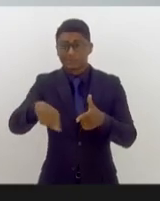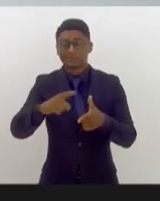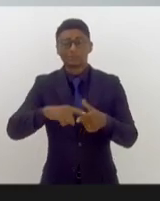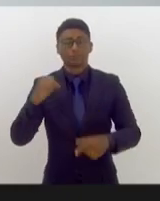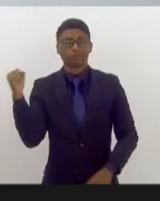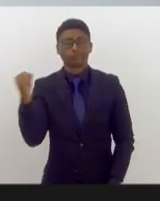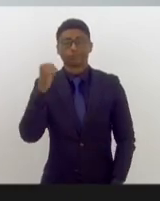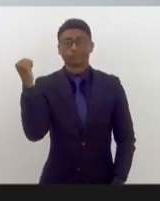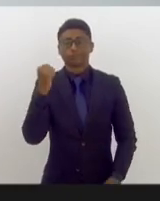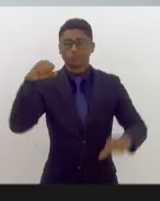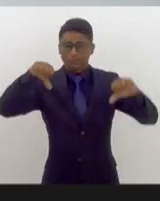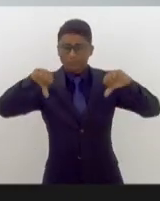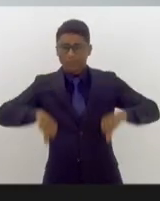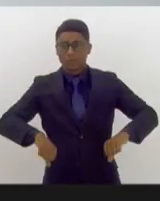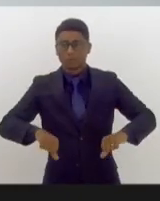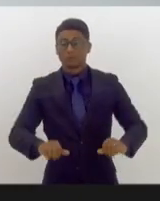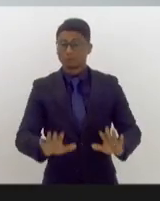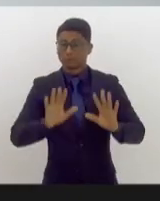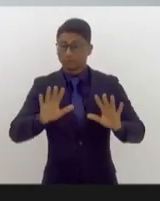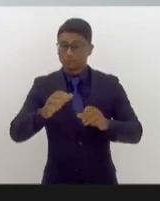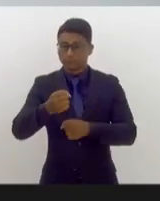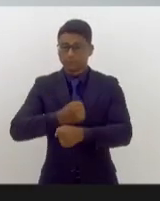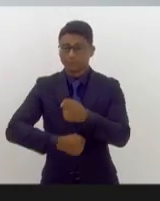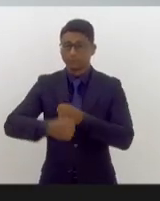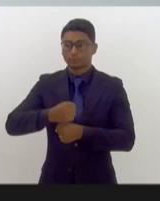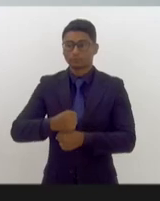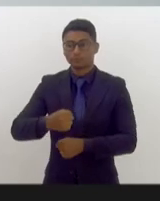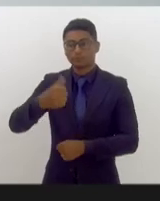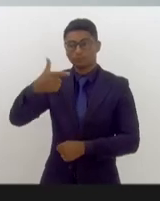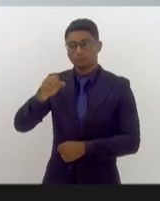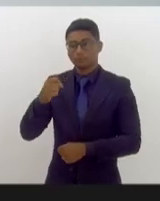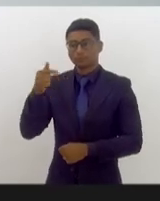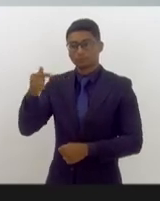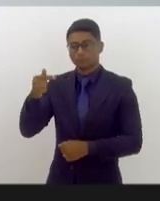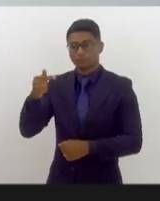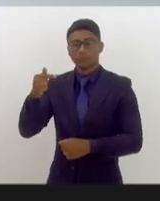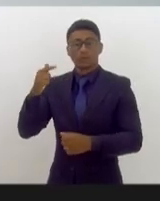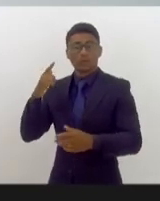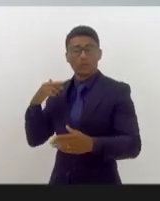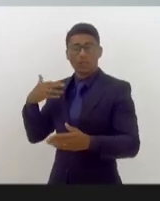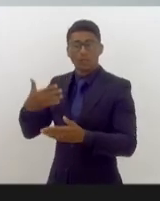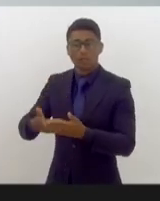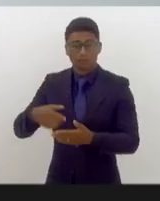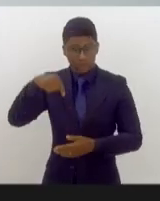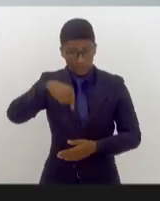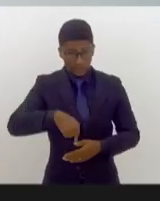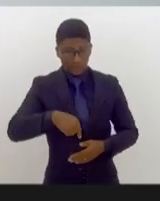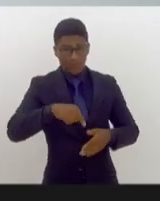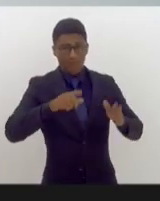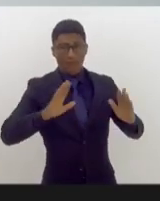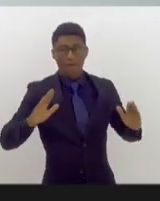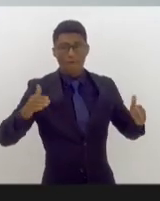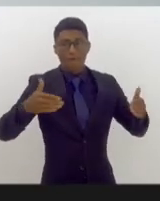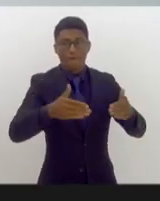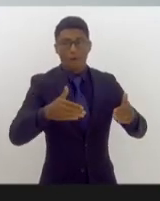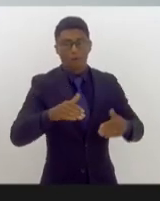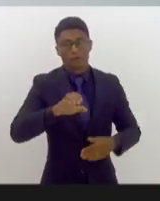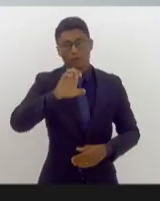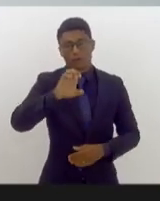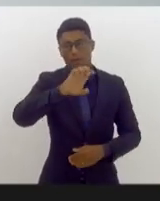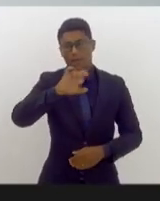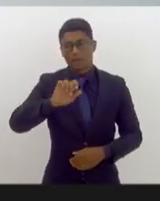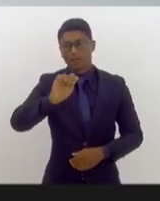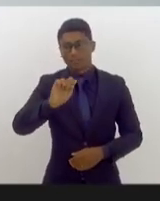desde 2017, o Fórum Estadual de Educação de Jovens e Adultos vem observando